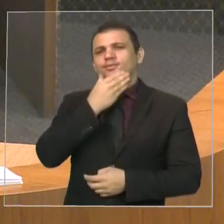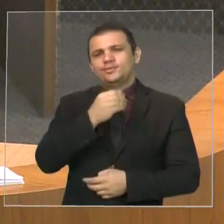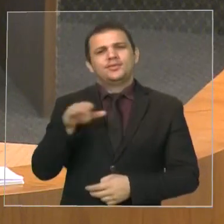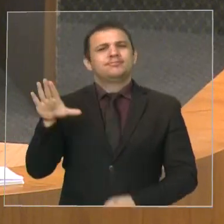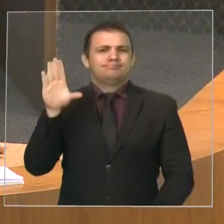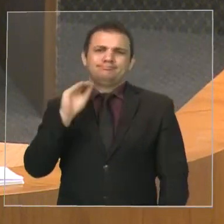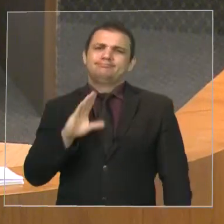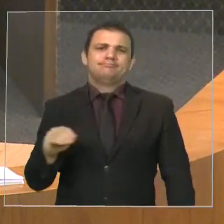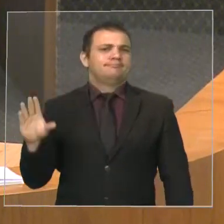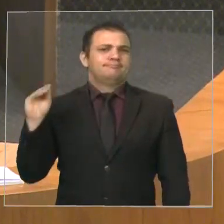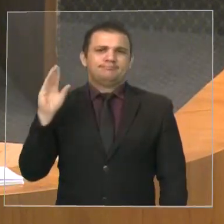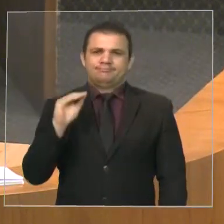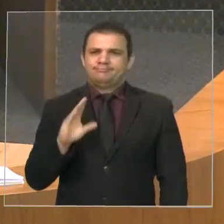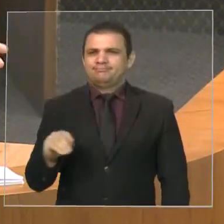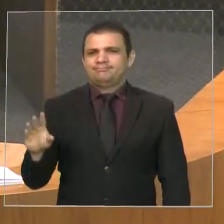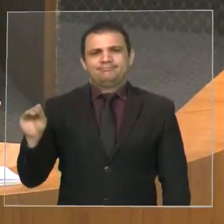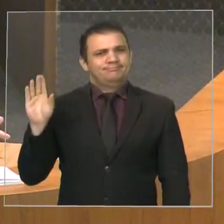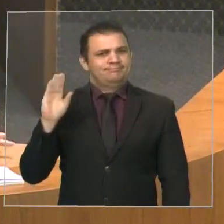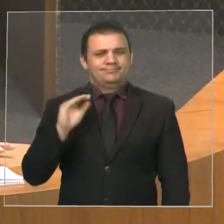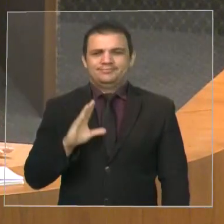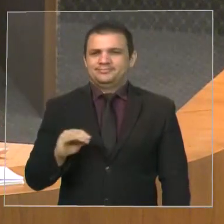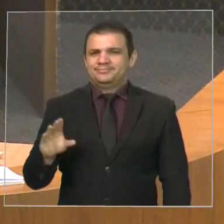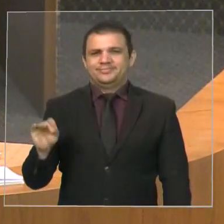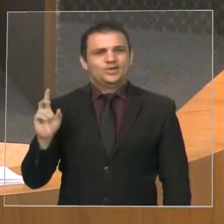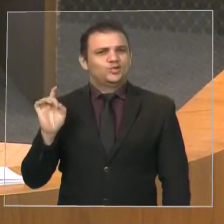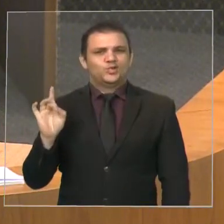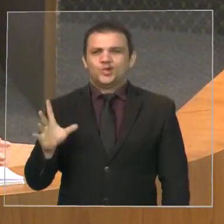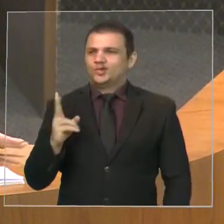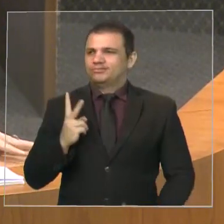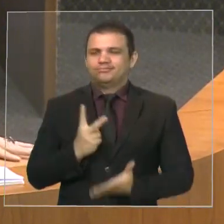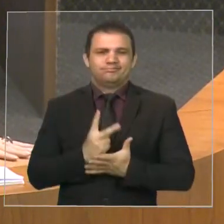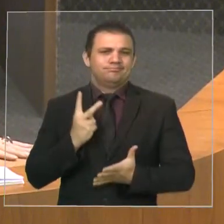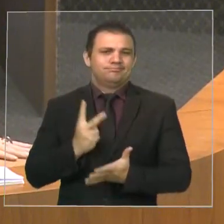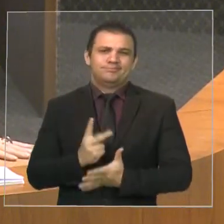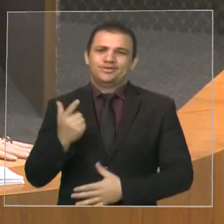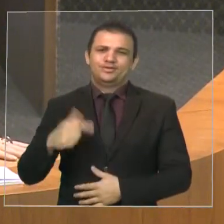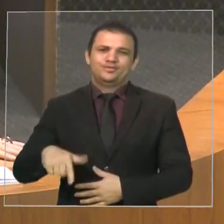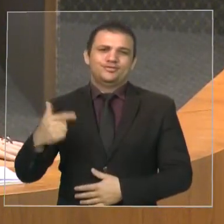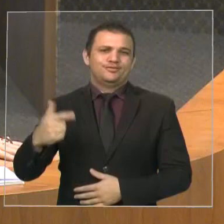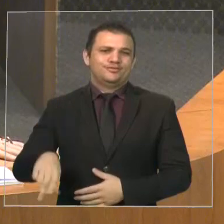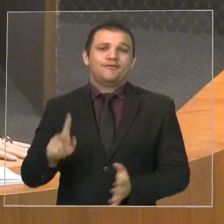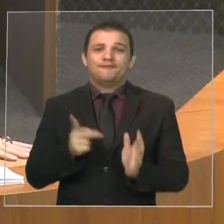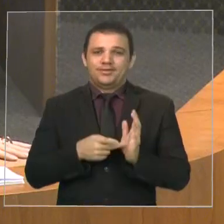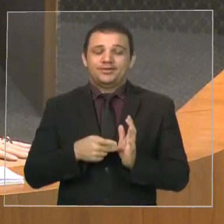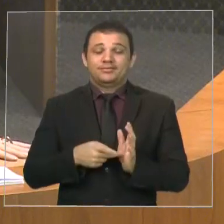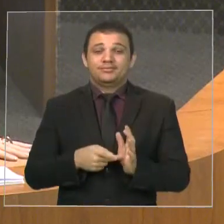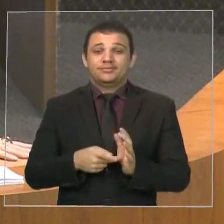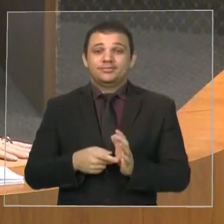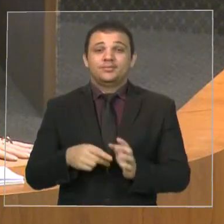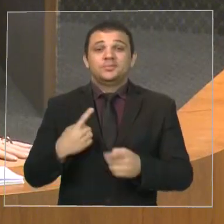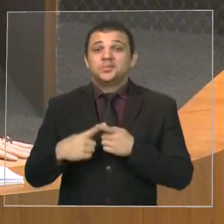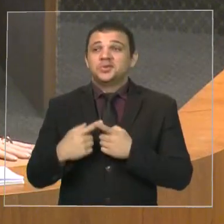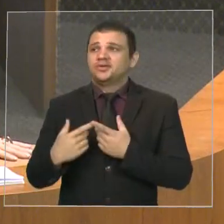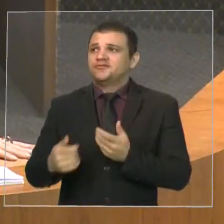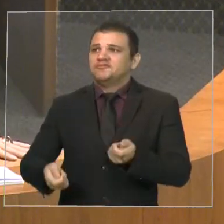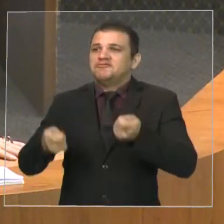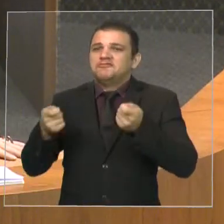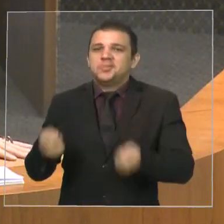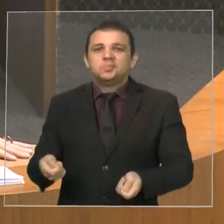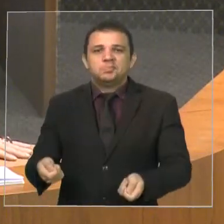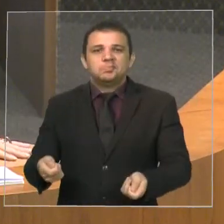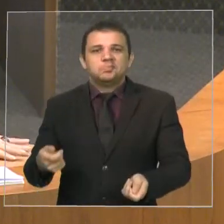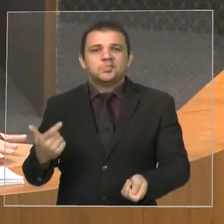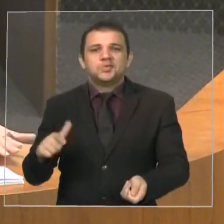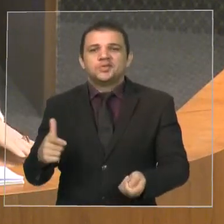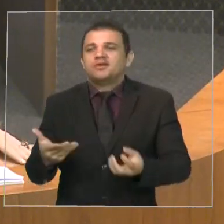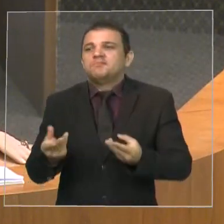Flávio Dino, uma falácia atrás da outra. Essa que é a verdade, ou seja, tudo sem qualquer consistência,